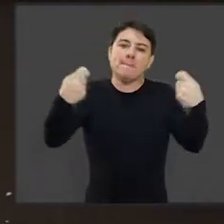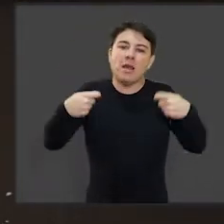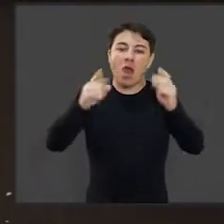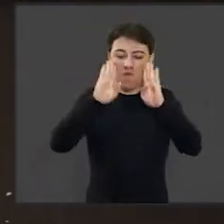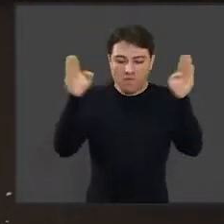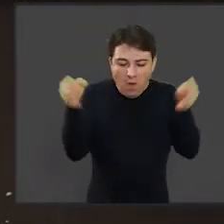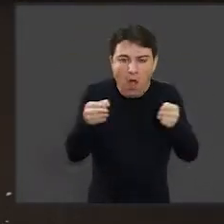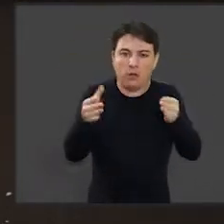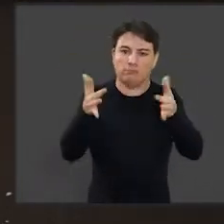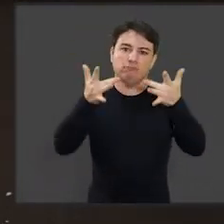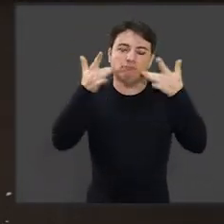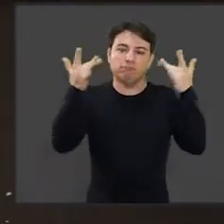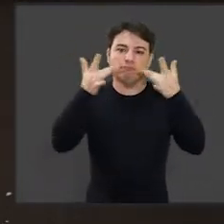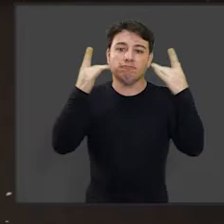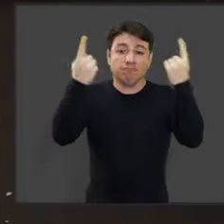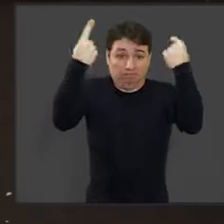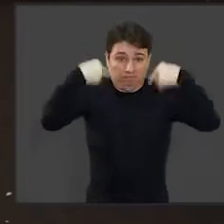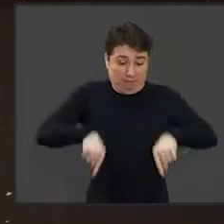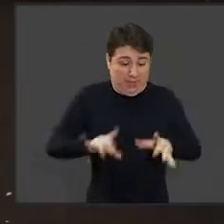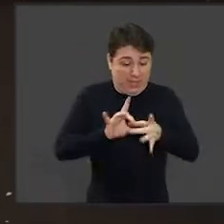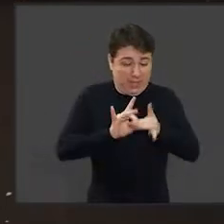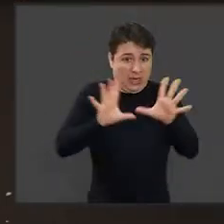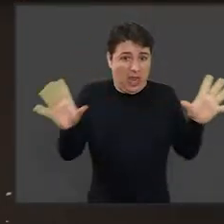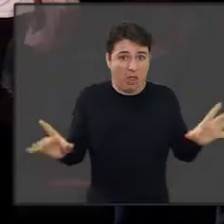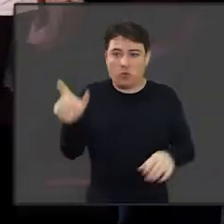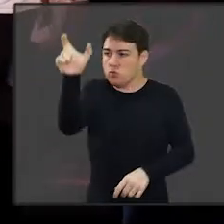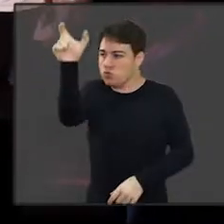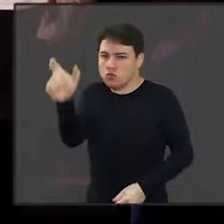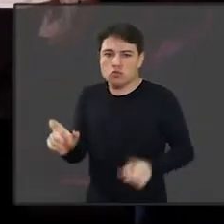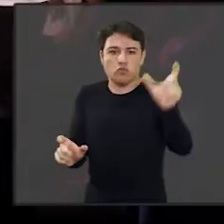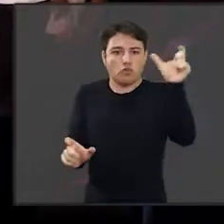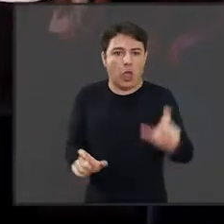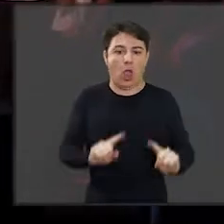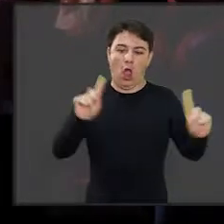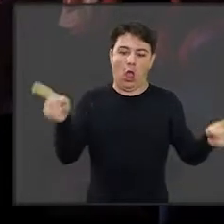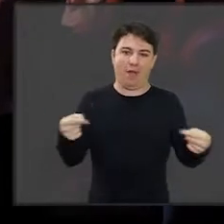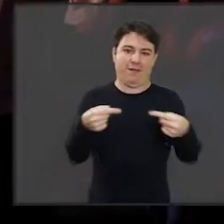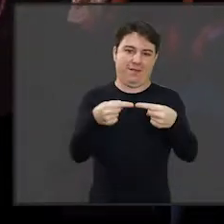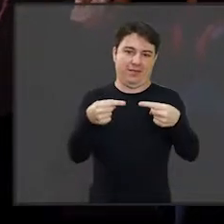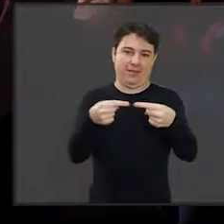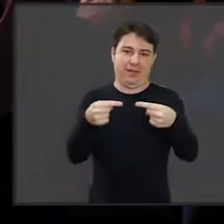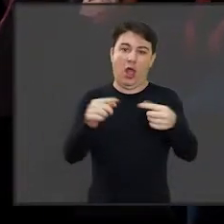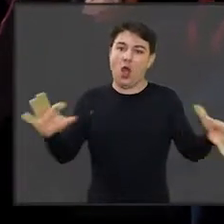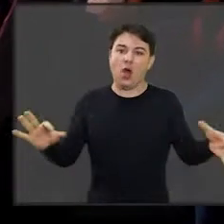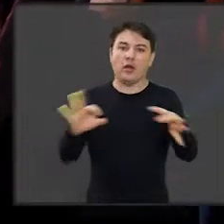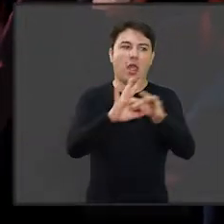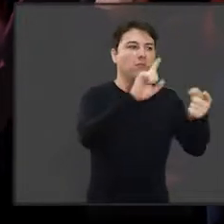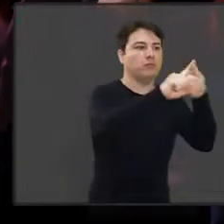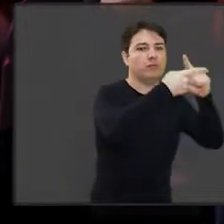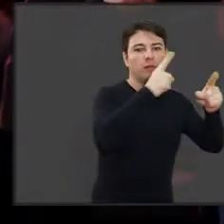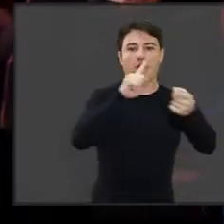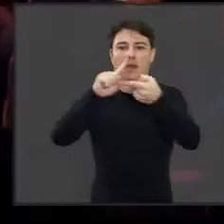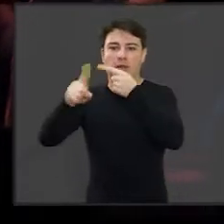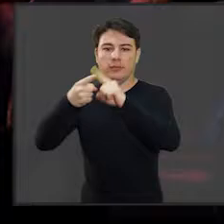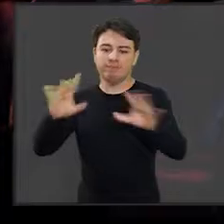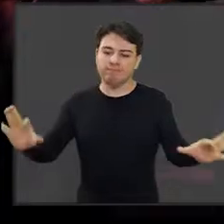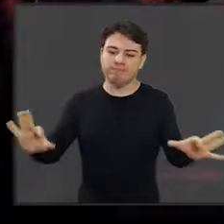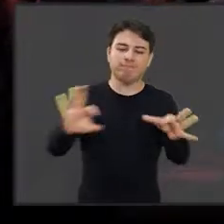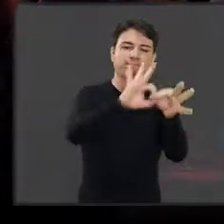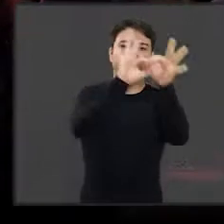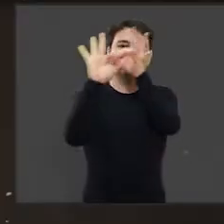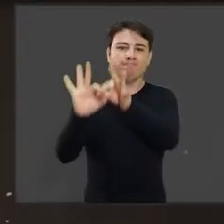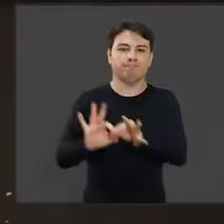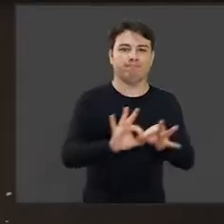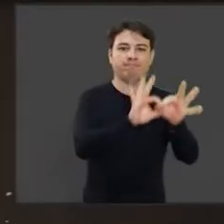com o aqui e o agora. No improviso eu preciso estar totalmente disponível para a cena, para o meu colega e para o que está acontecendo. E aí a gente